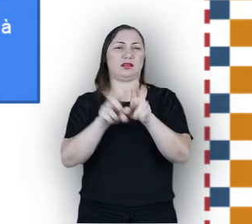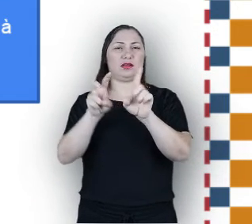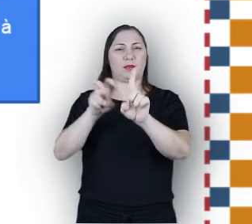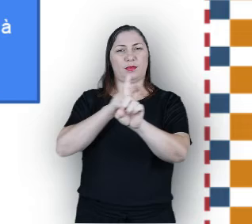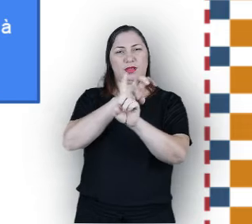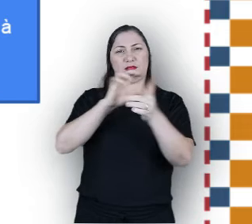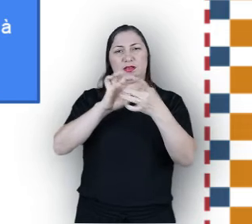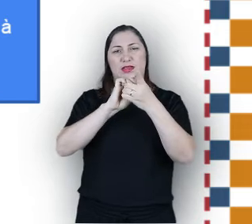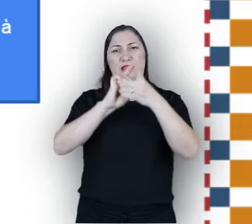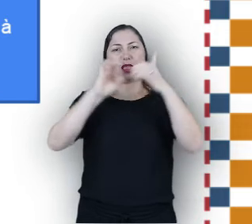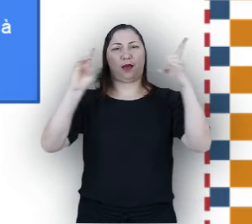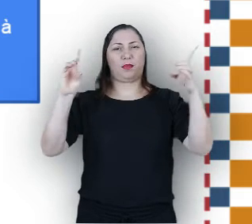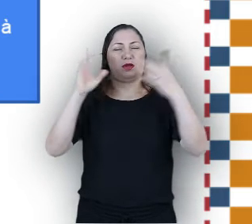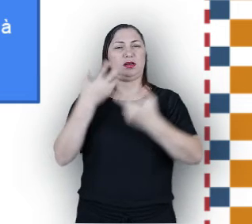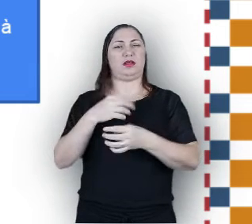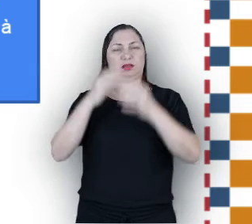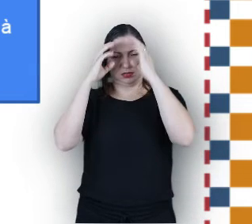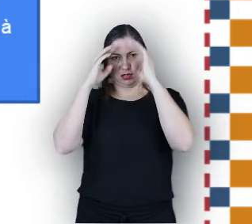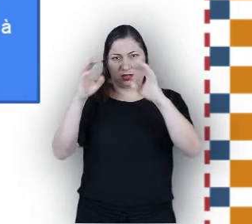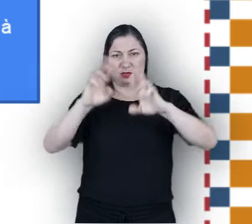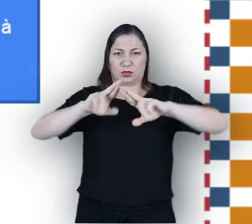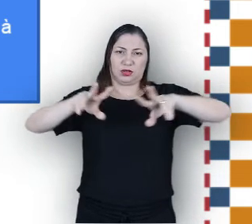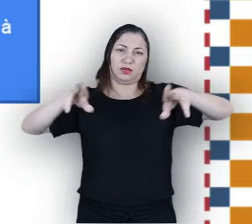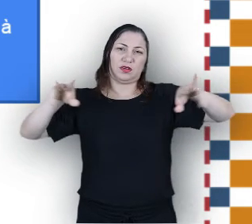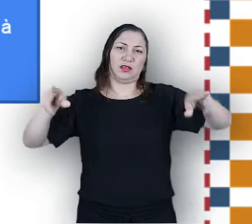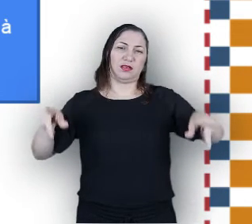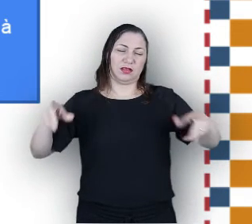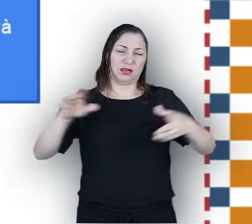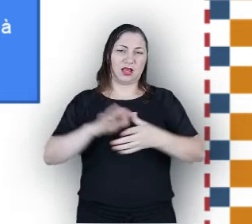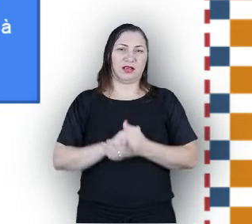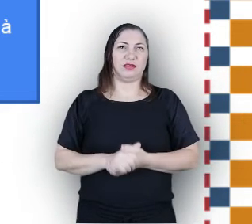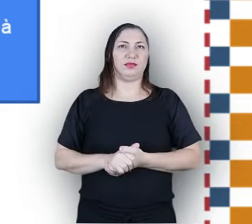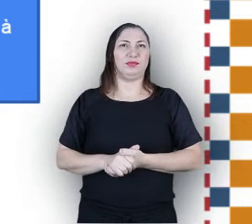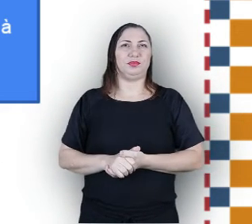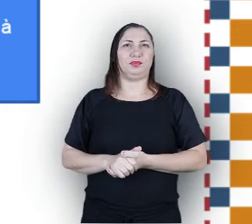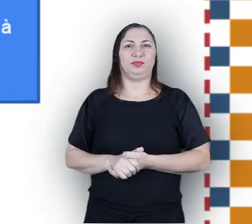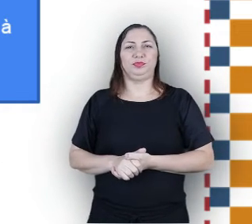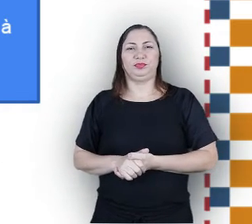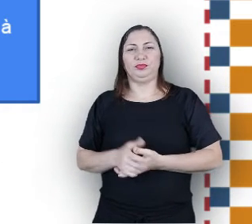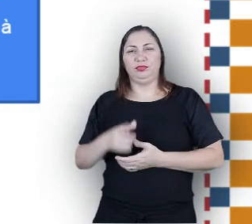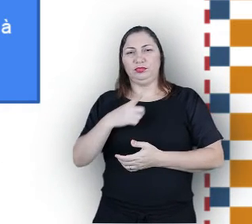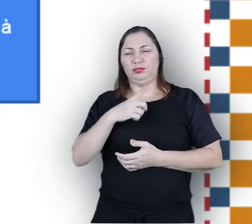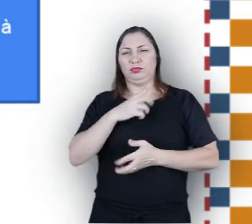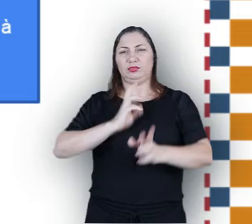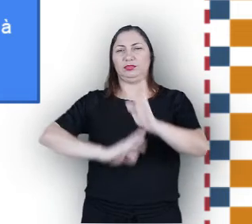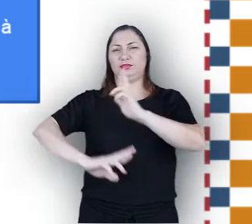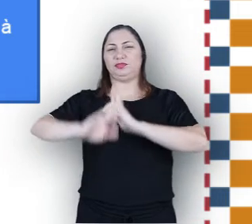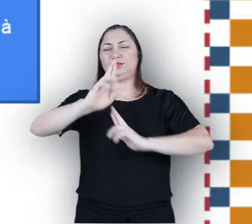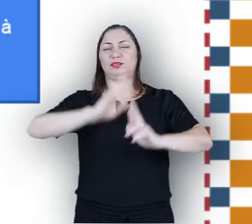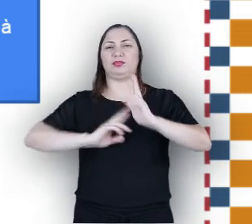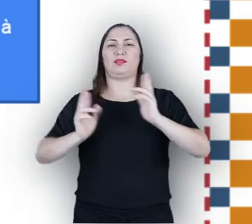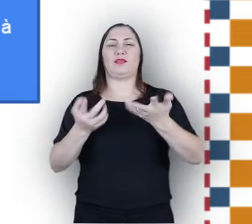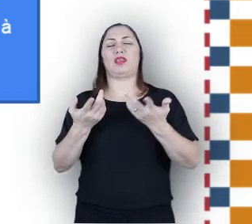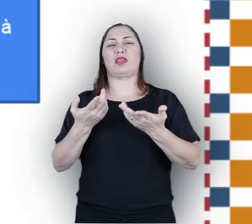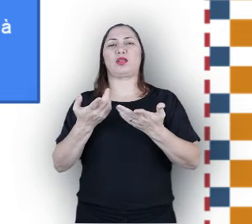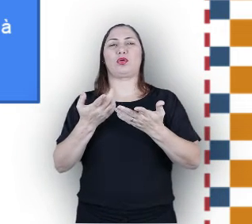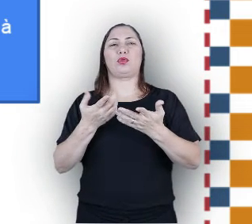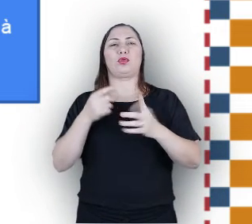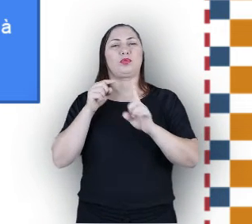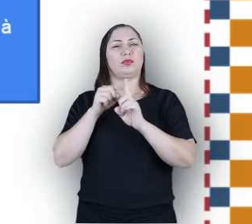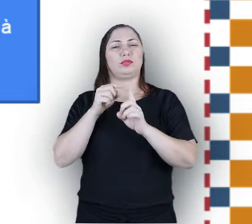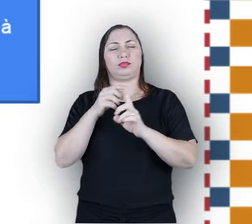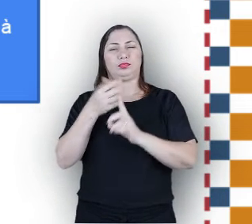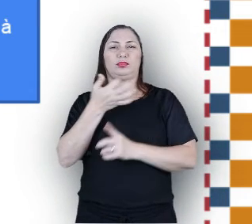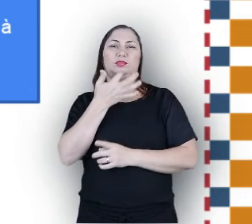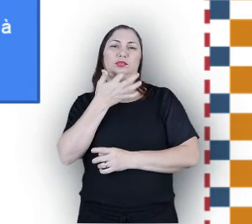e vivenciando-as como forma de expressão de valores e identidades, em uma perspectiva democrática de respeito à